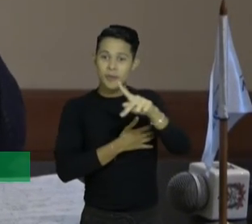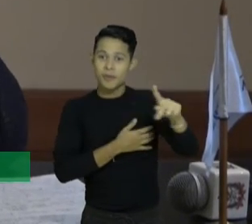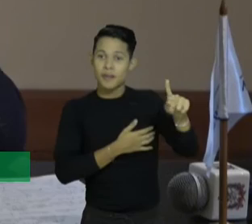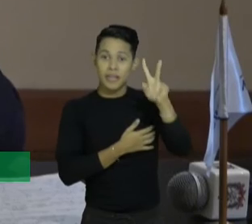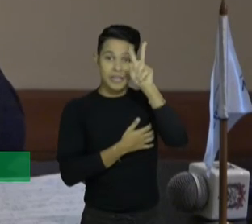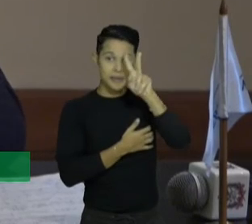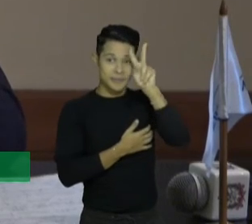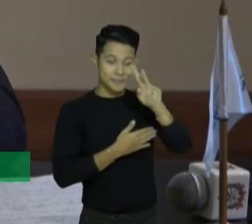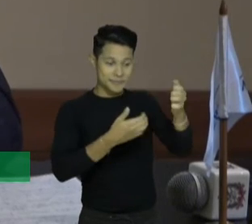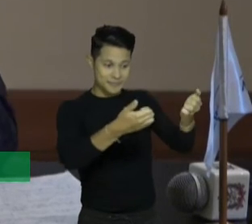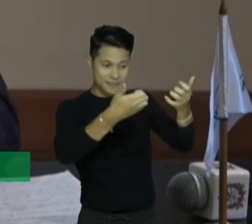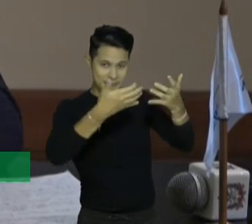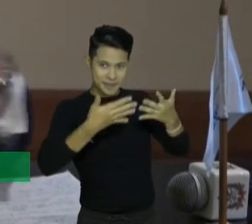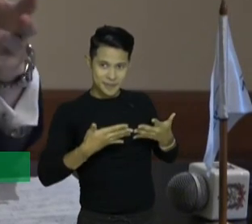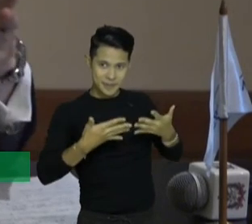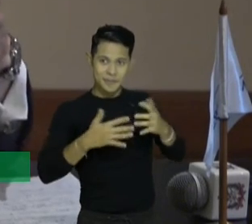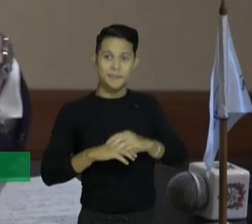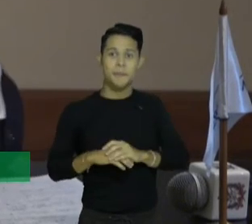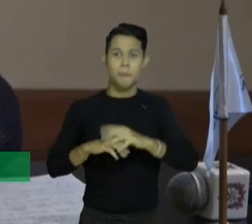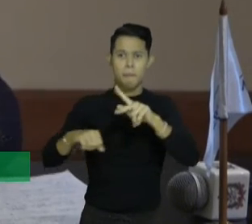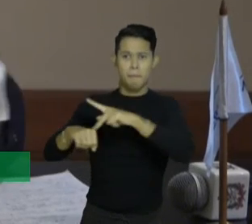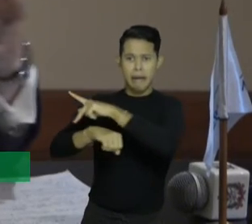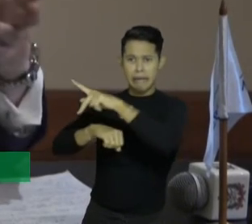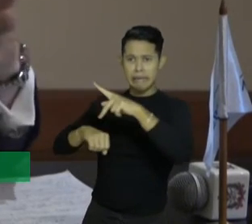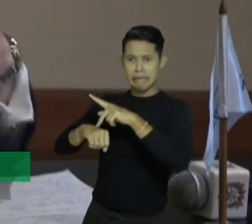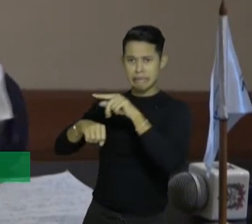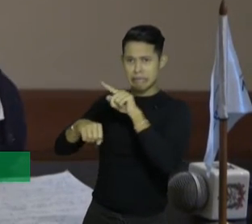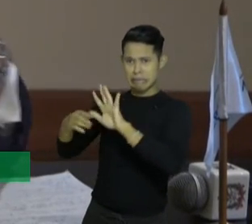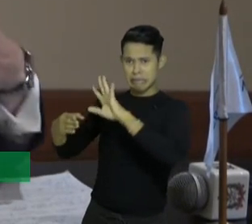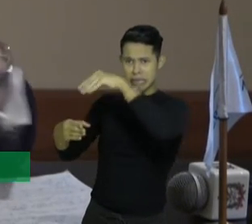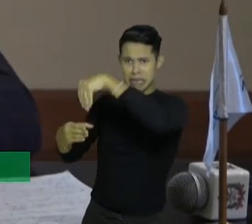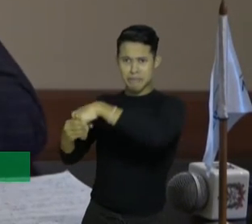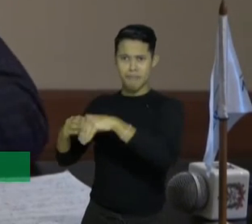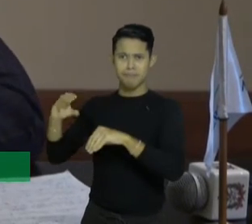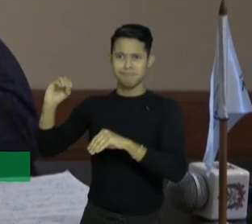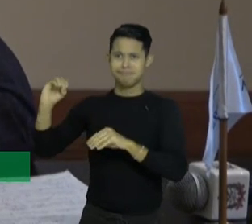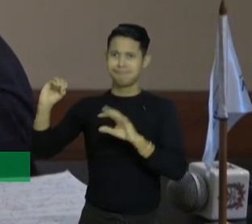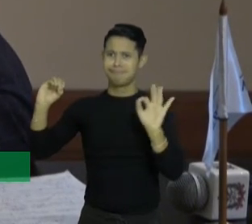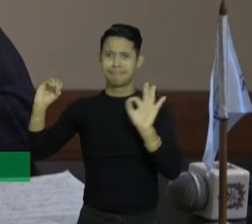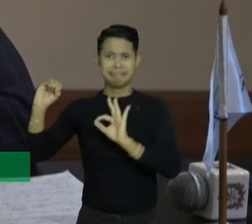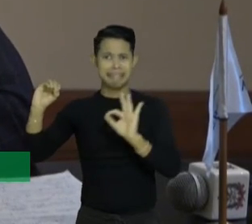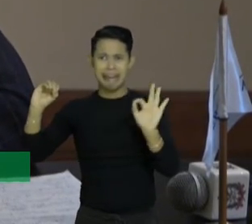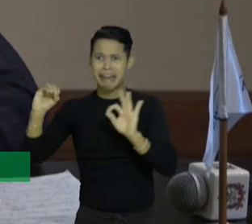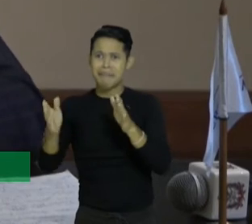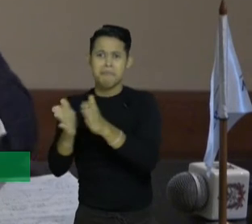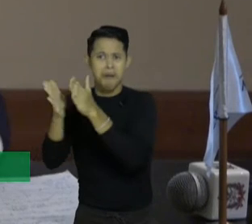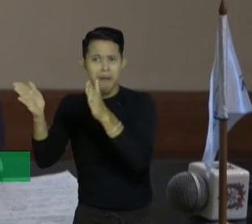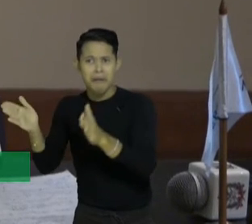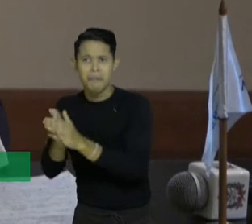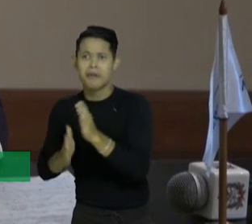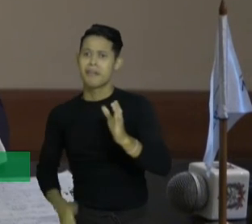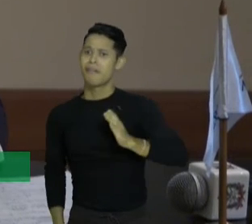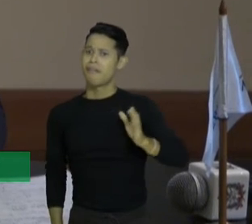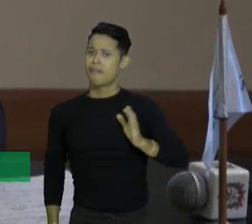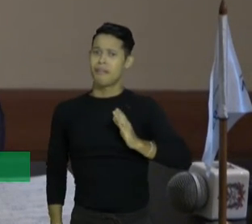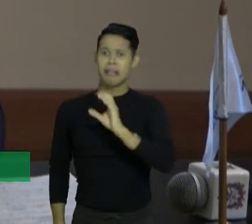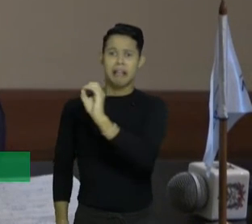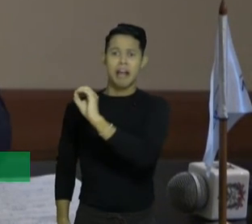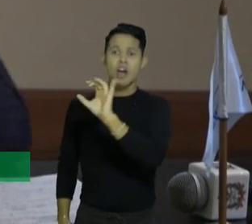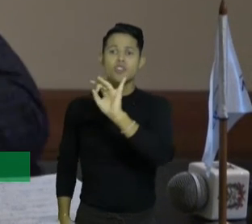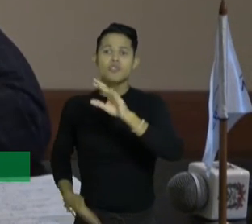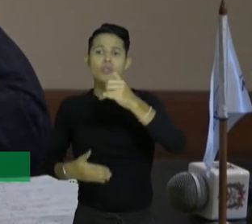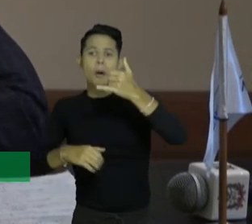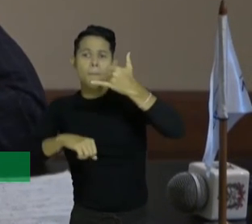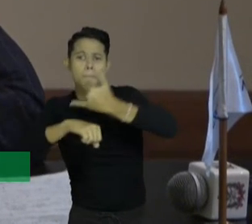um país eh não tinha nada não tinha nenhuma capacidade não tinha nenhuma riqueza Era um país extremamente pobre só tinha um metal um pouco